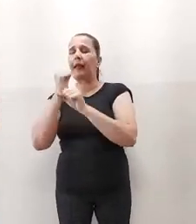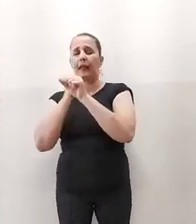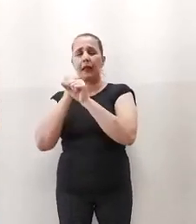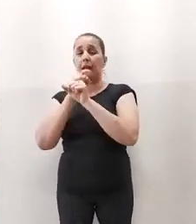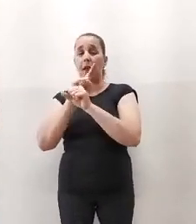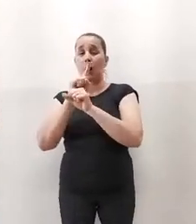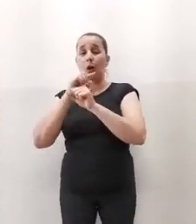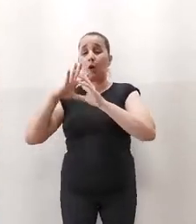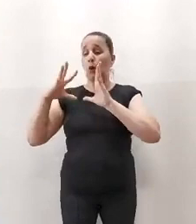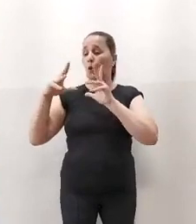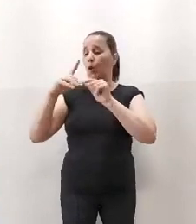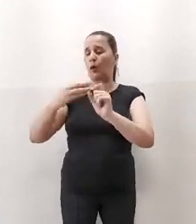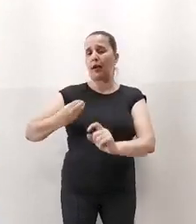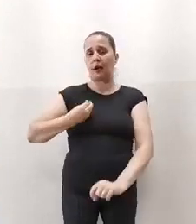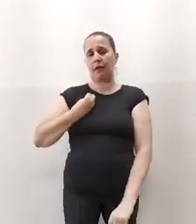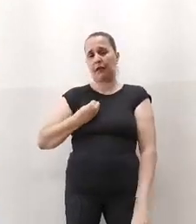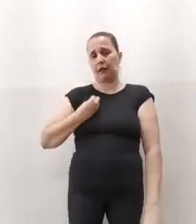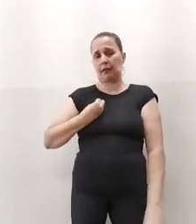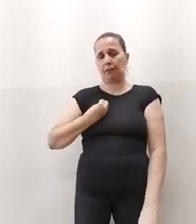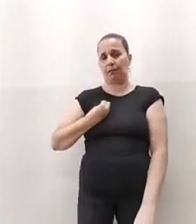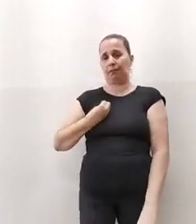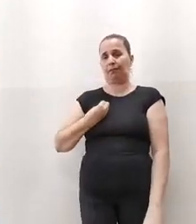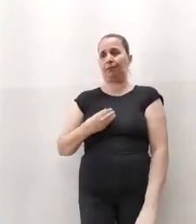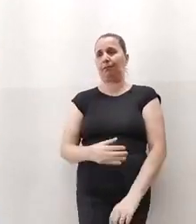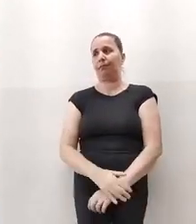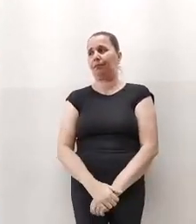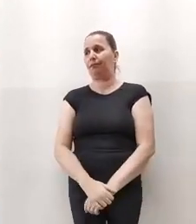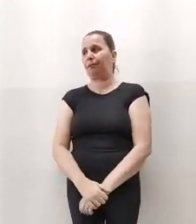custará toda a nossa vida, irmãos.